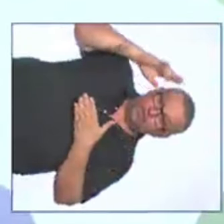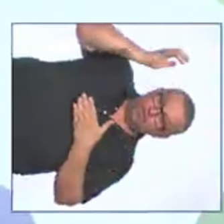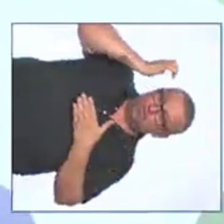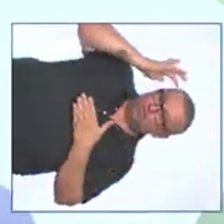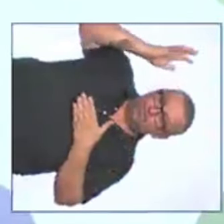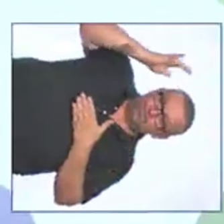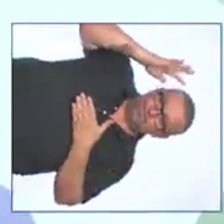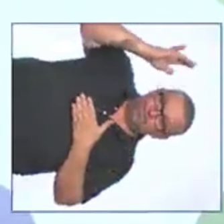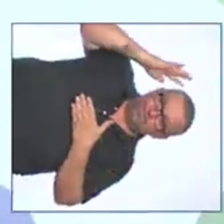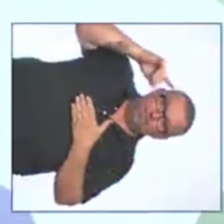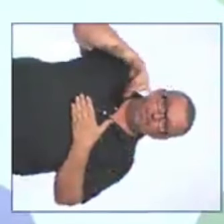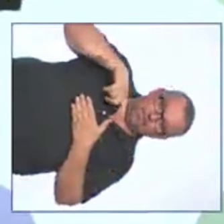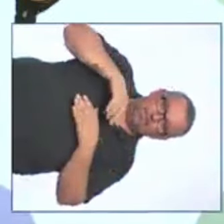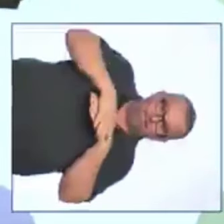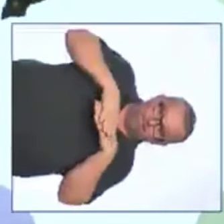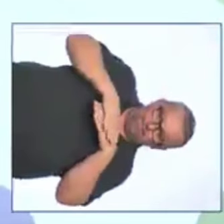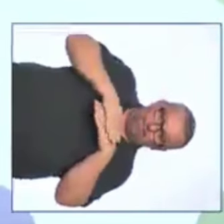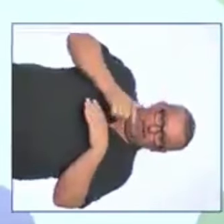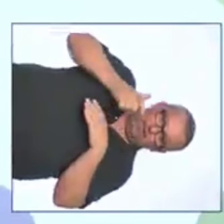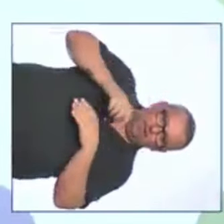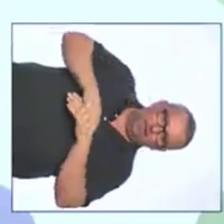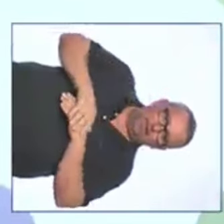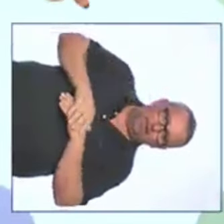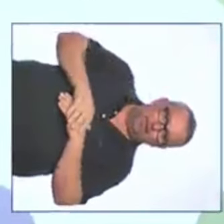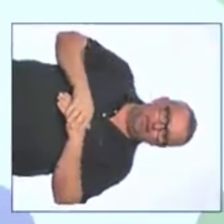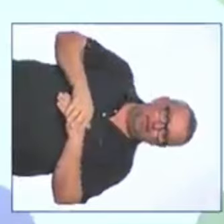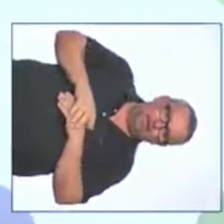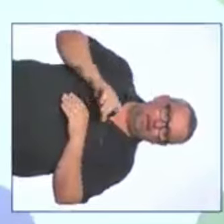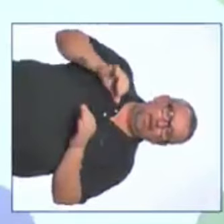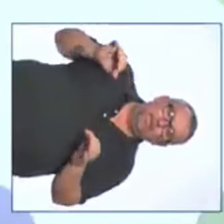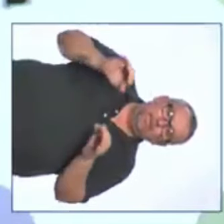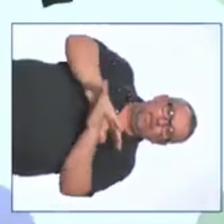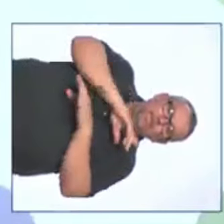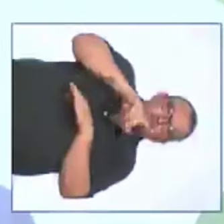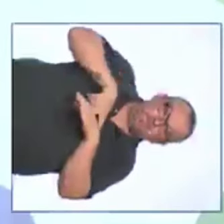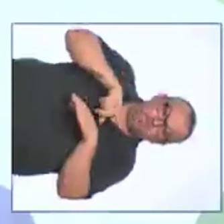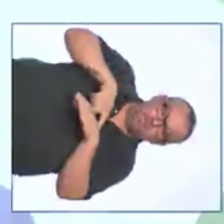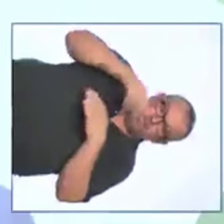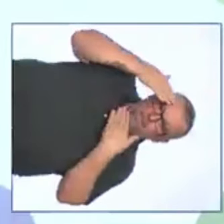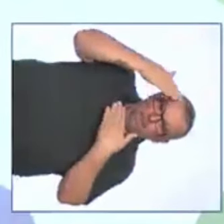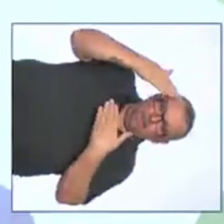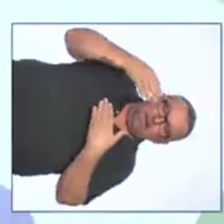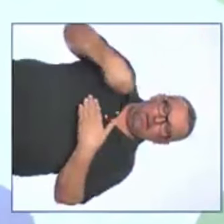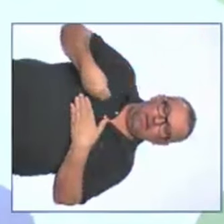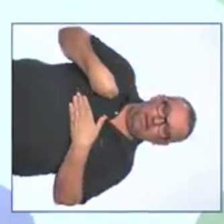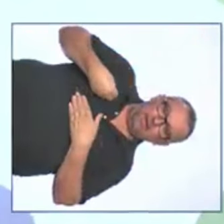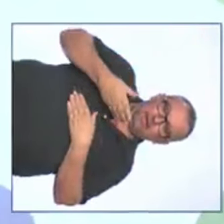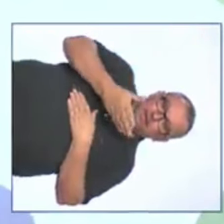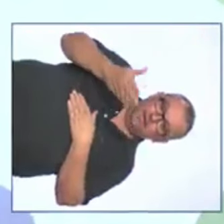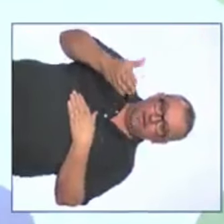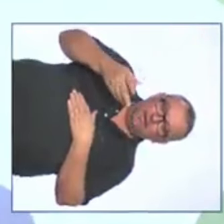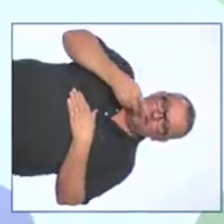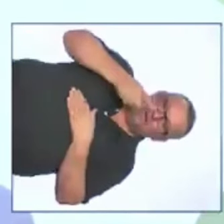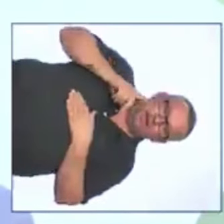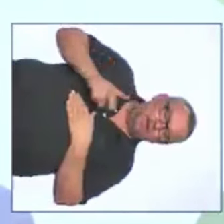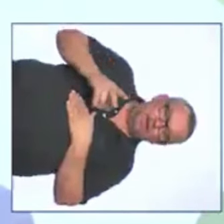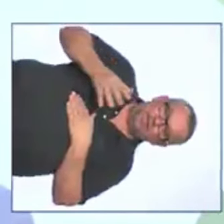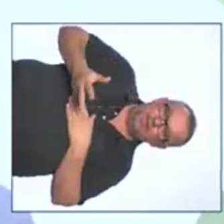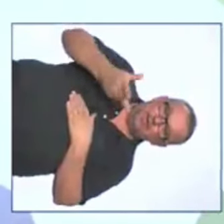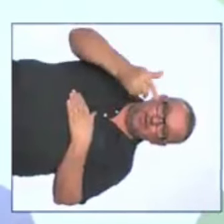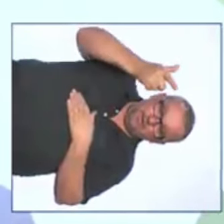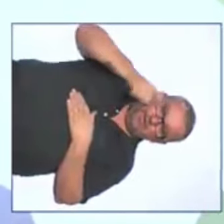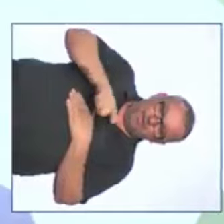filosofia eu acho que existe ali uma conversa um pouco maior não como o nosso tempo tá acabando quero agradecer muito a presença de vocês falar que é sempre maravilhoso estar